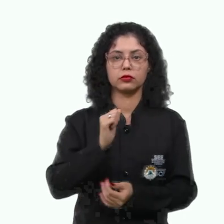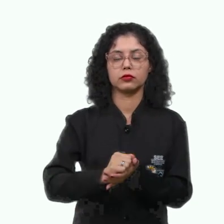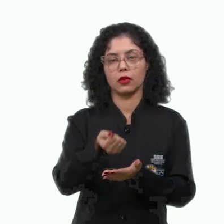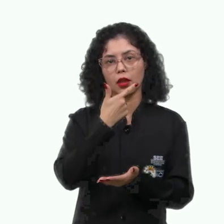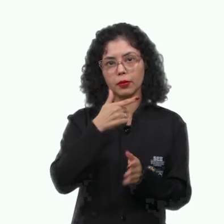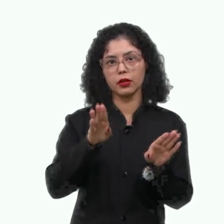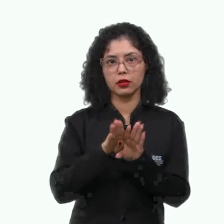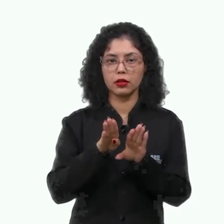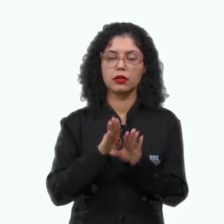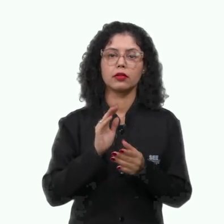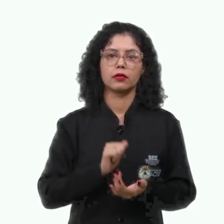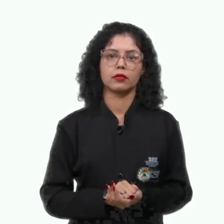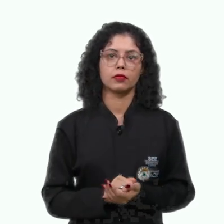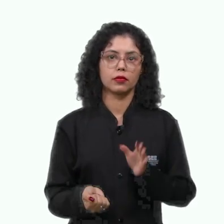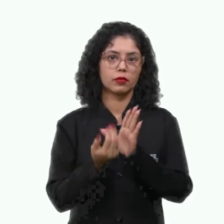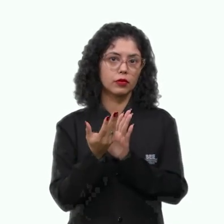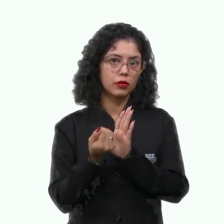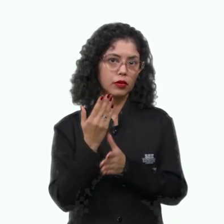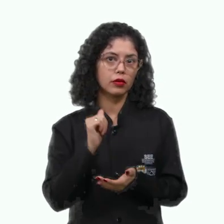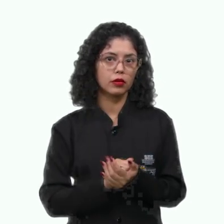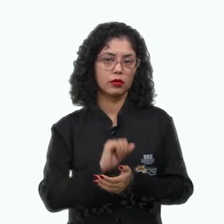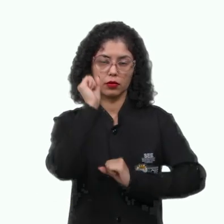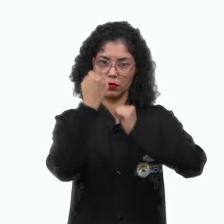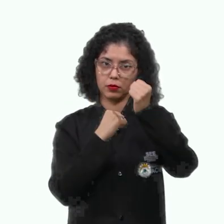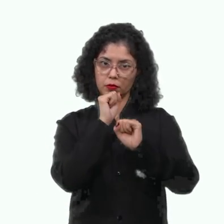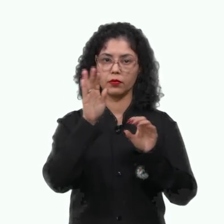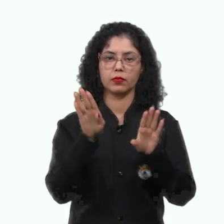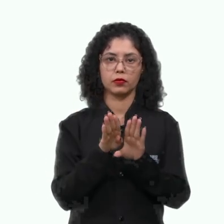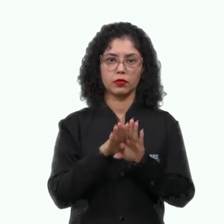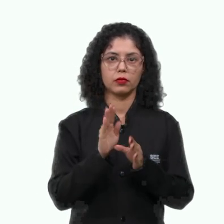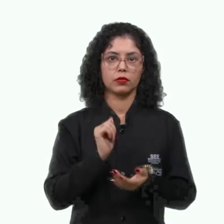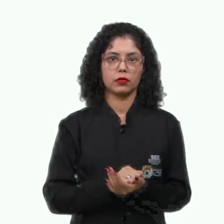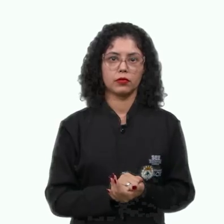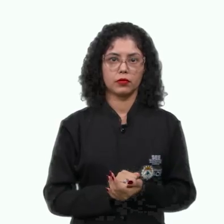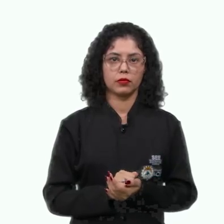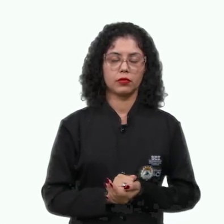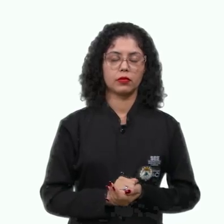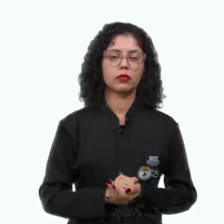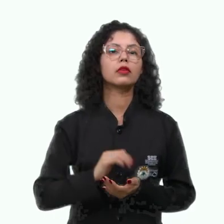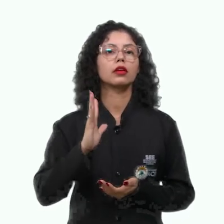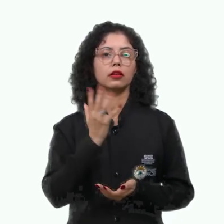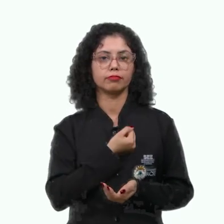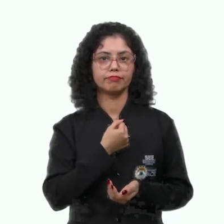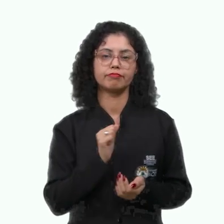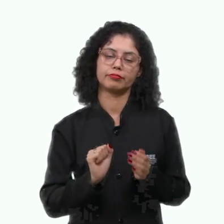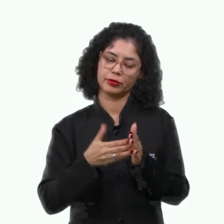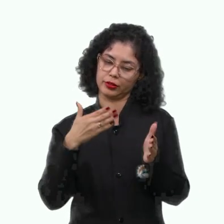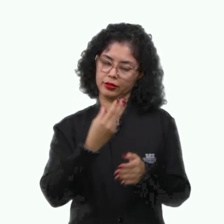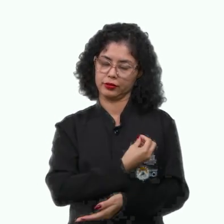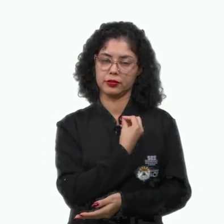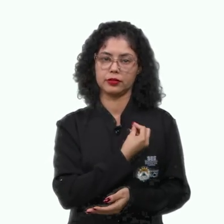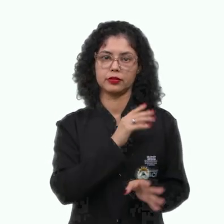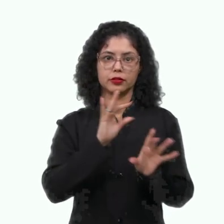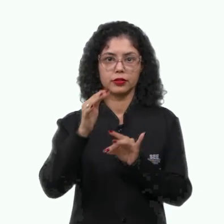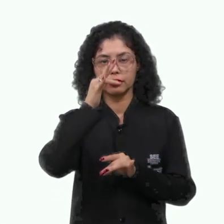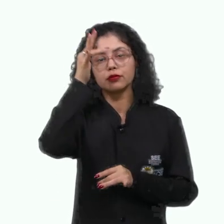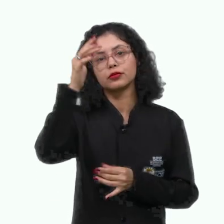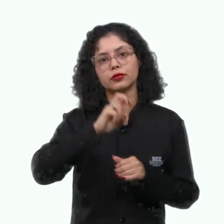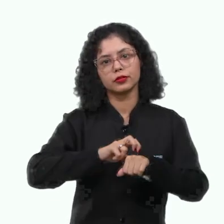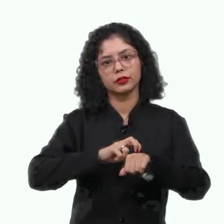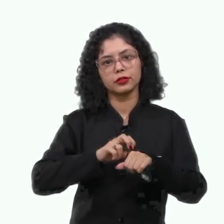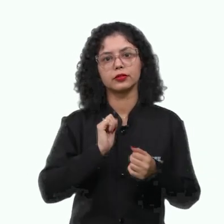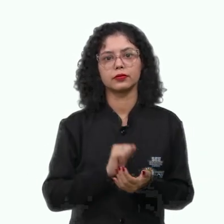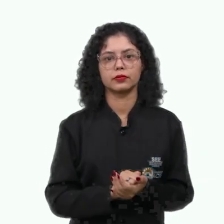antibióticos e probióticos produzidos em biofábricas, salvam milhões de vidas. E, é claro, traz aí um futuro verde.